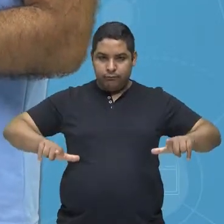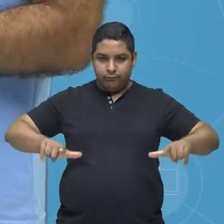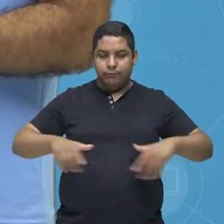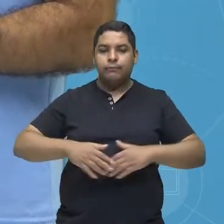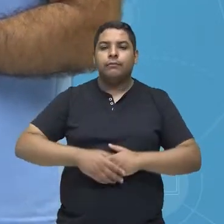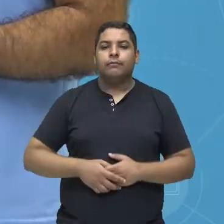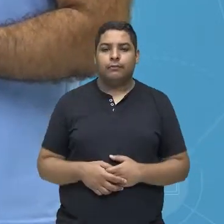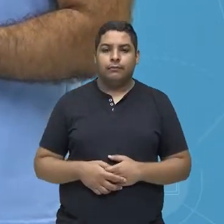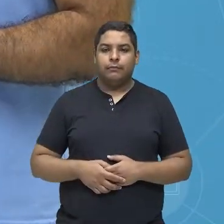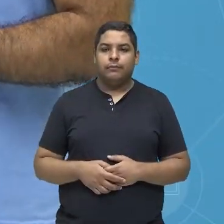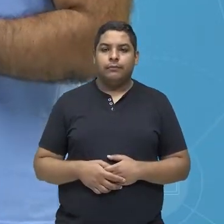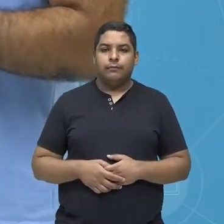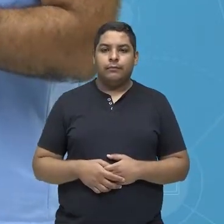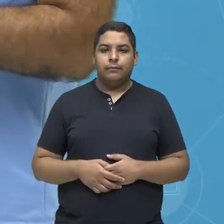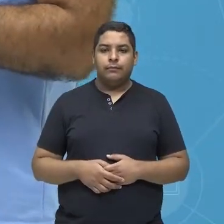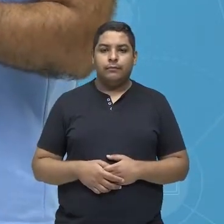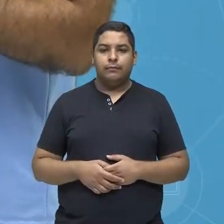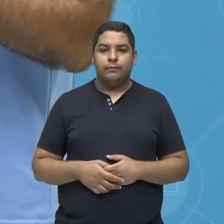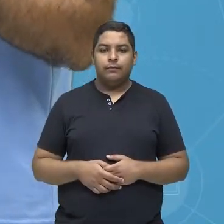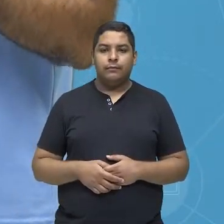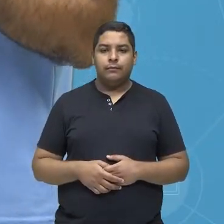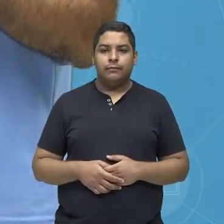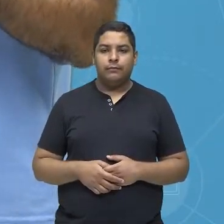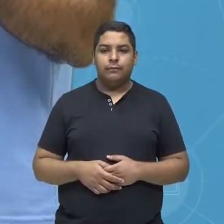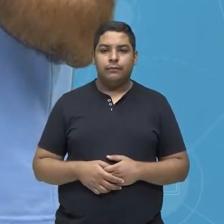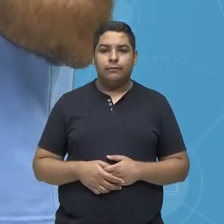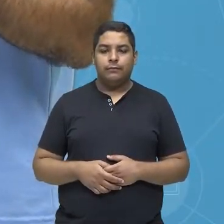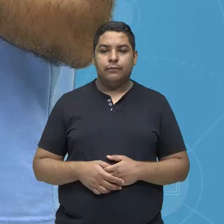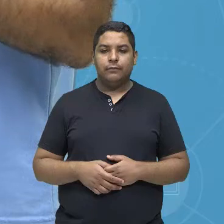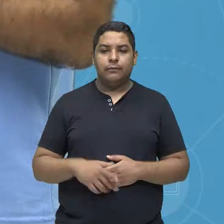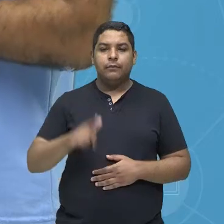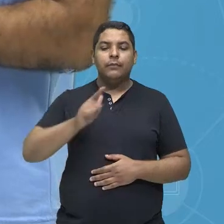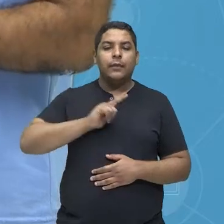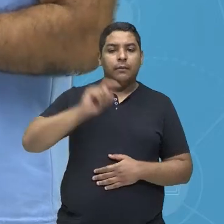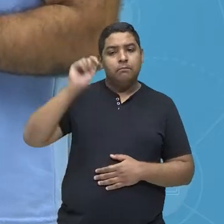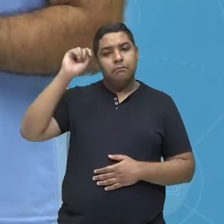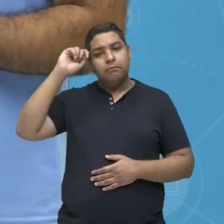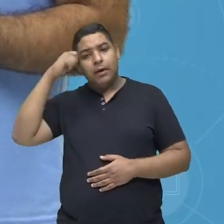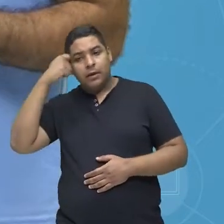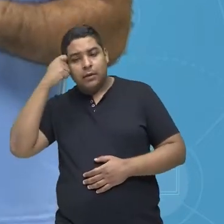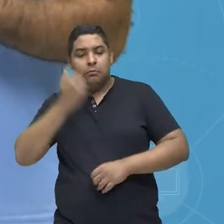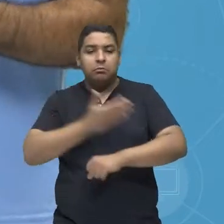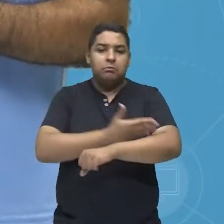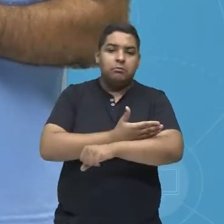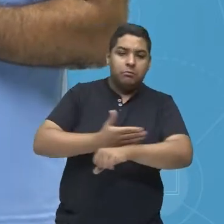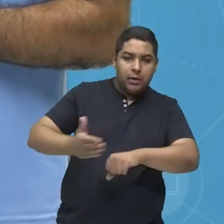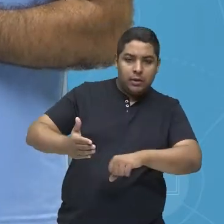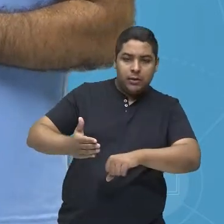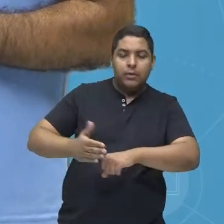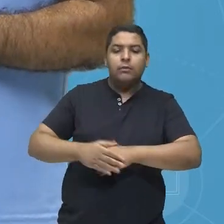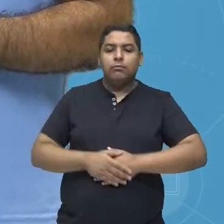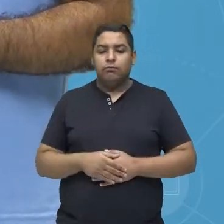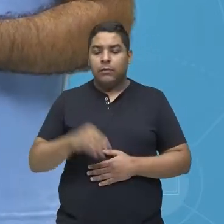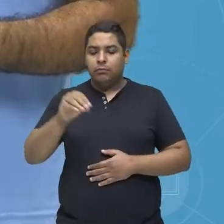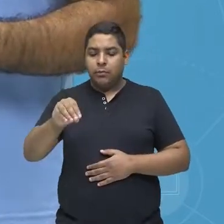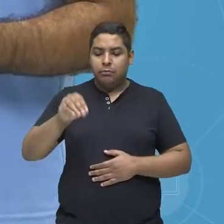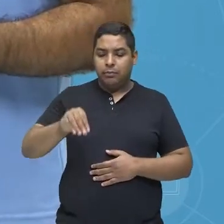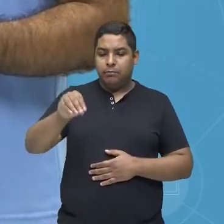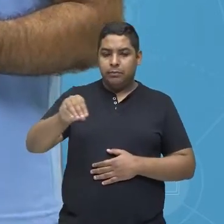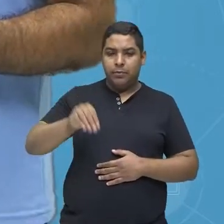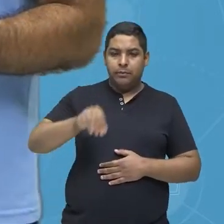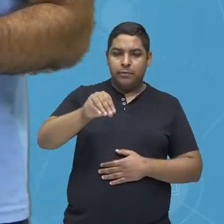temos o tabuleiro, que é composto por casas pretas e casas brancas, alternadas, certo? E